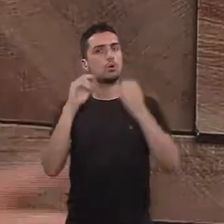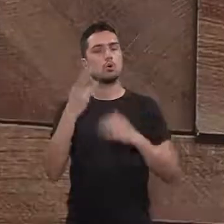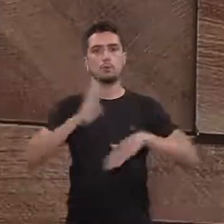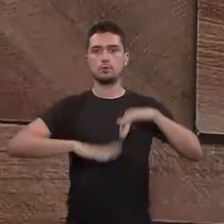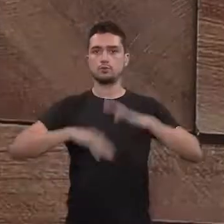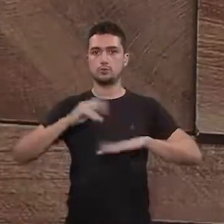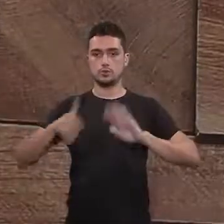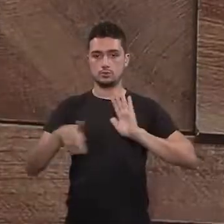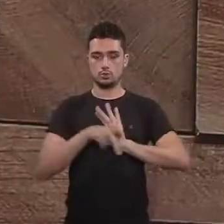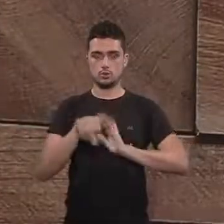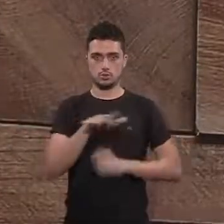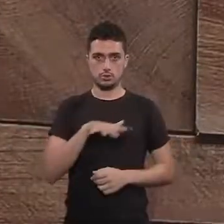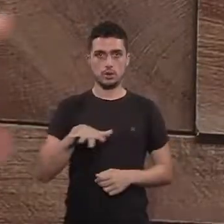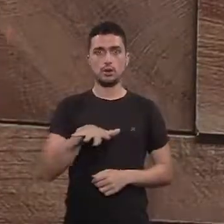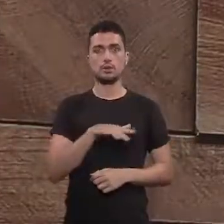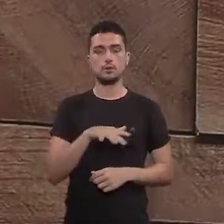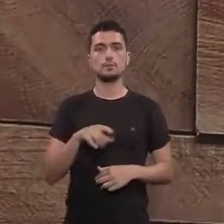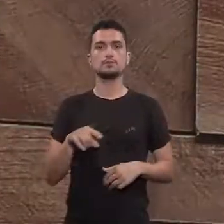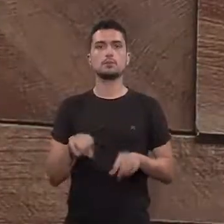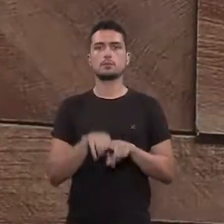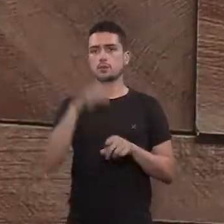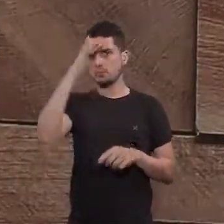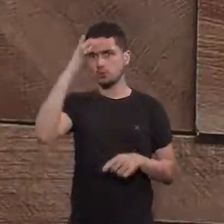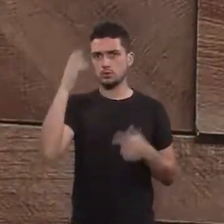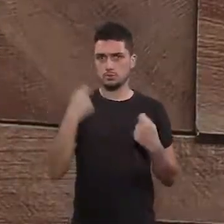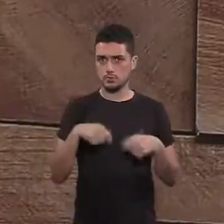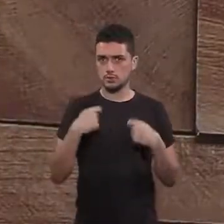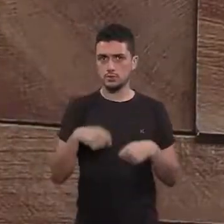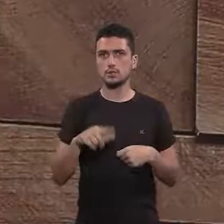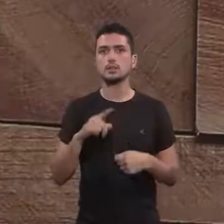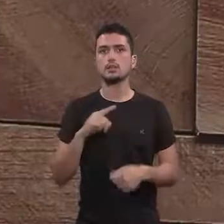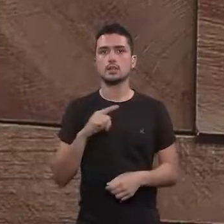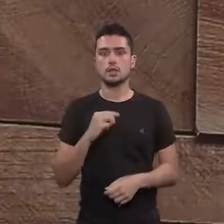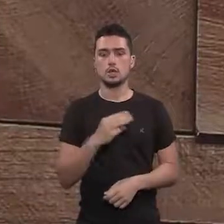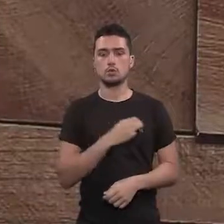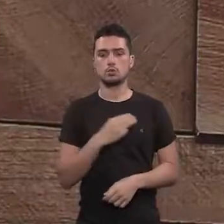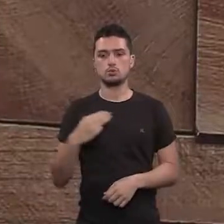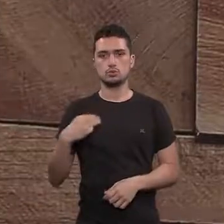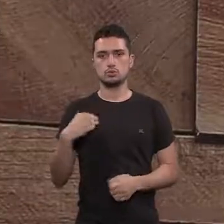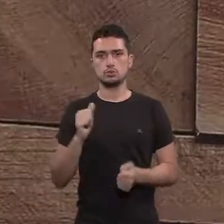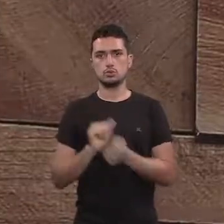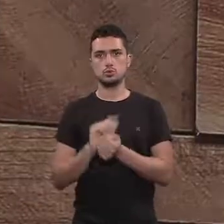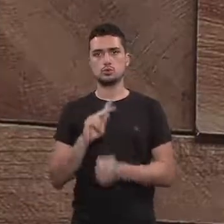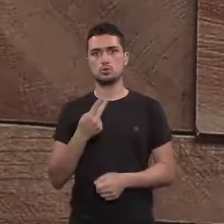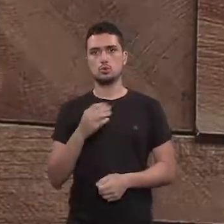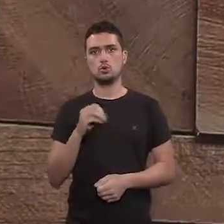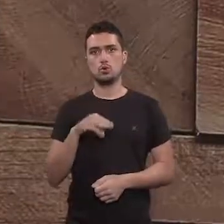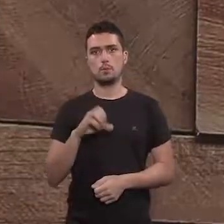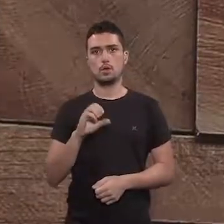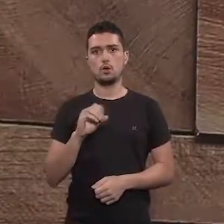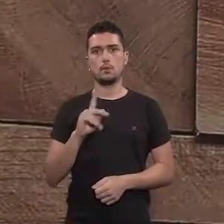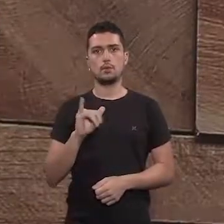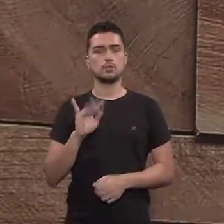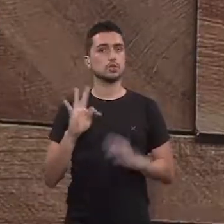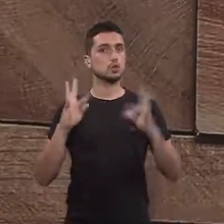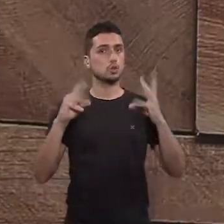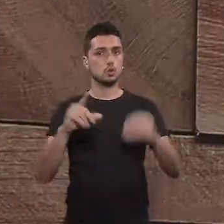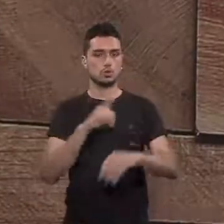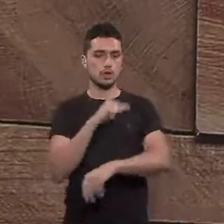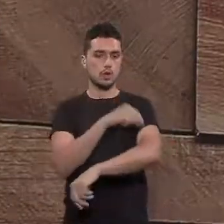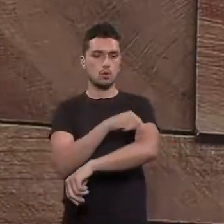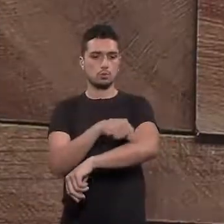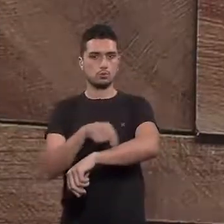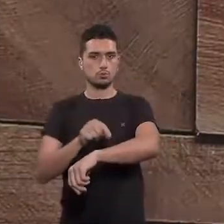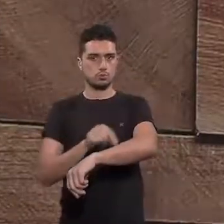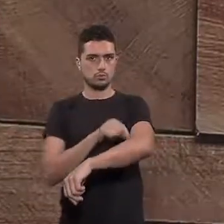profissionais da área relacionada a isso. E aquele que necessita tem uma consulta com homeopatia, tá? Mas todos eles recebem a acupuntura.